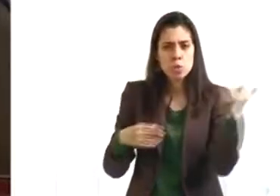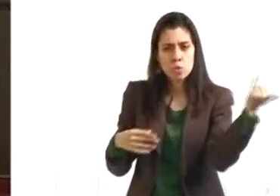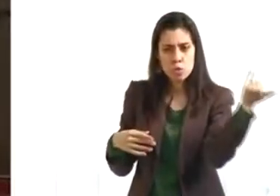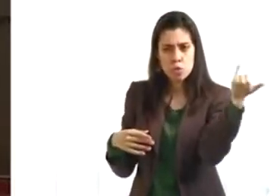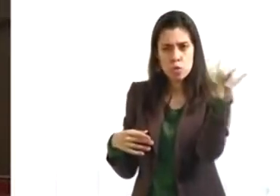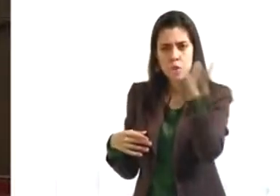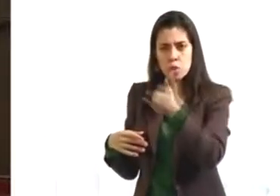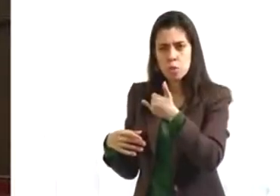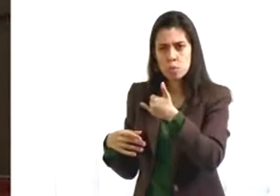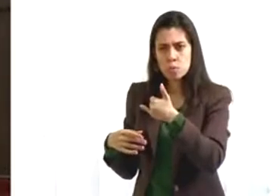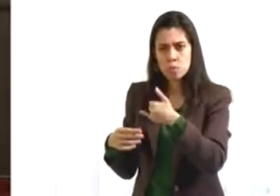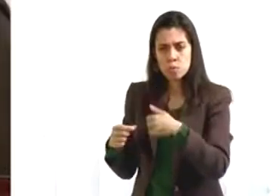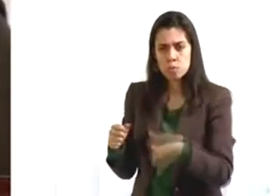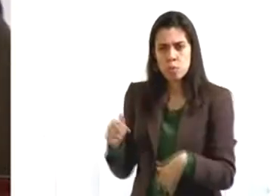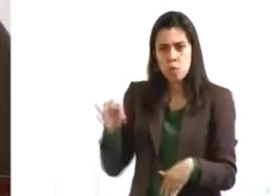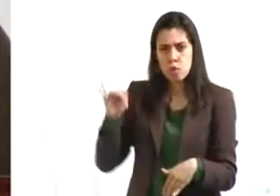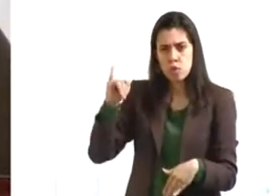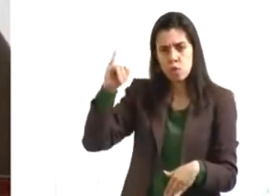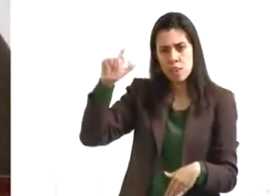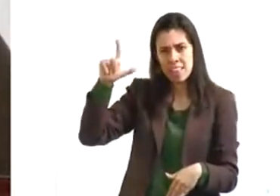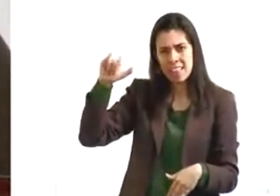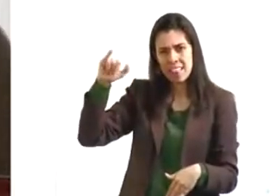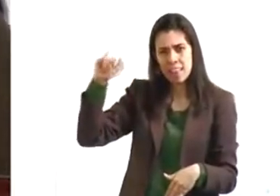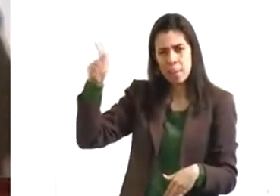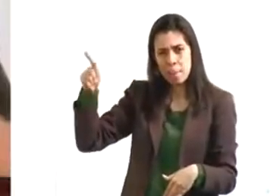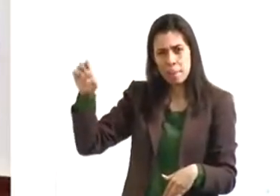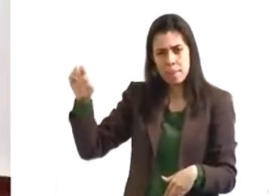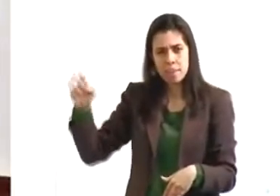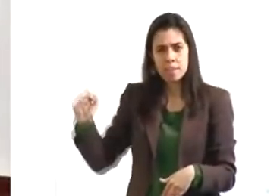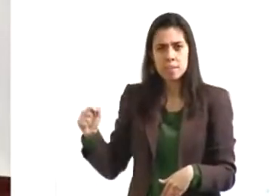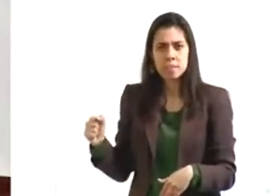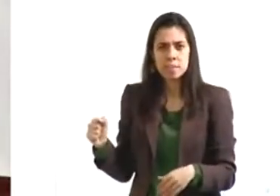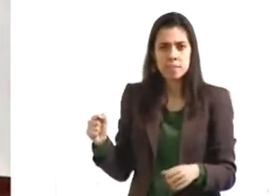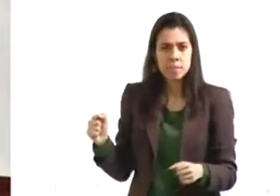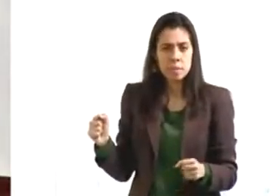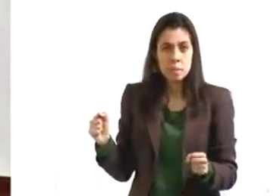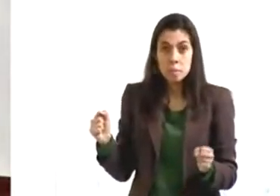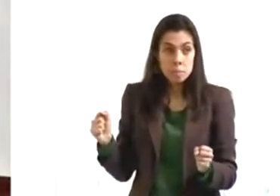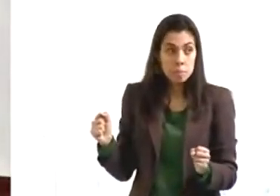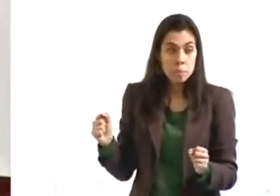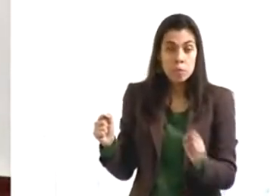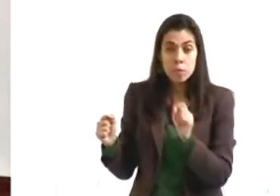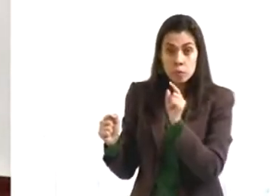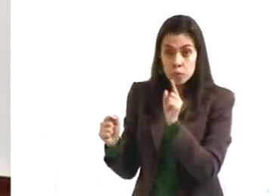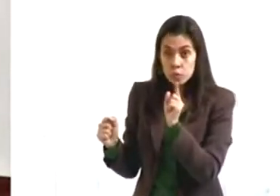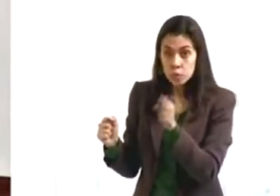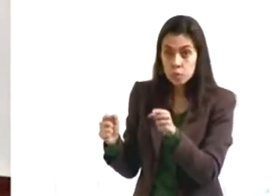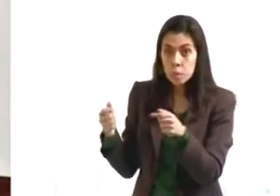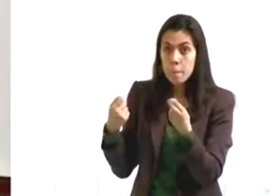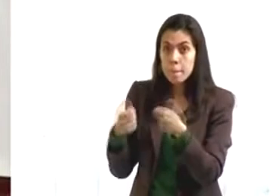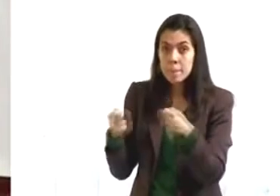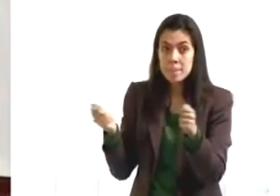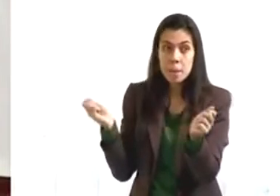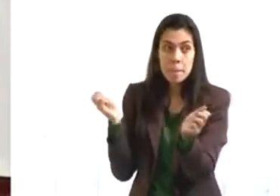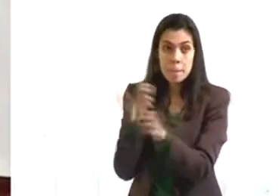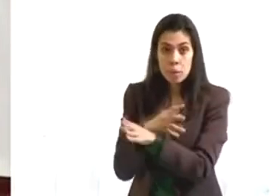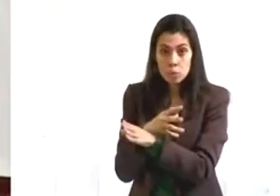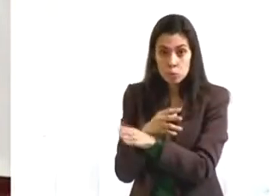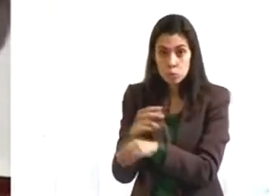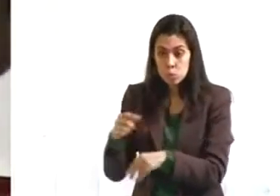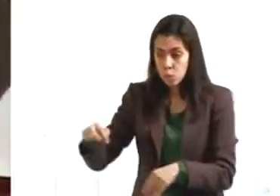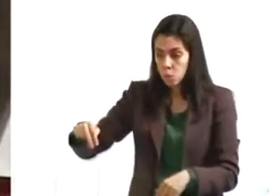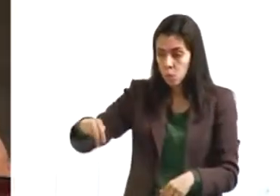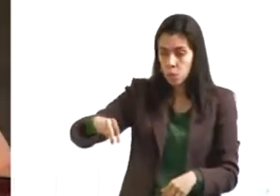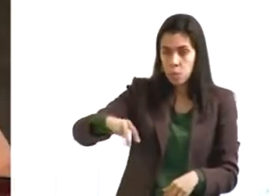dispõe-te e vai para o lado do sul, no caminho que desce de Jerusalém a Gaza. Este se acha